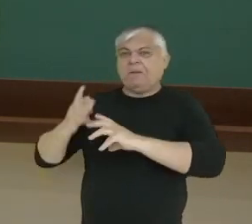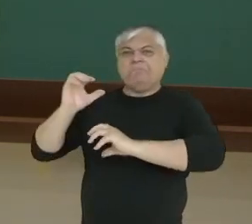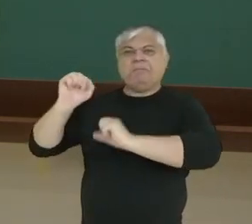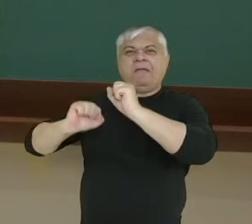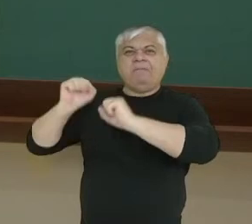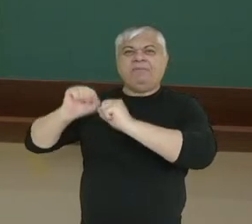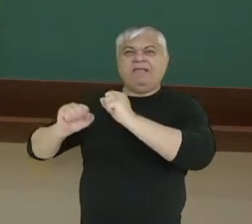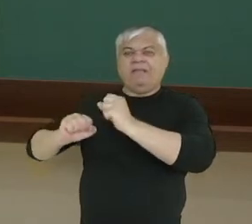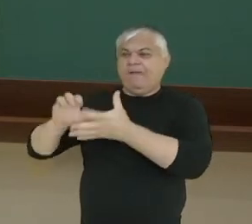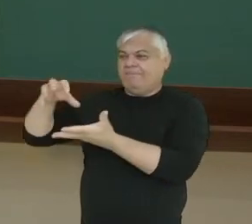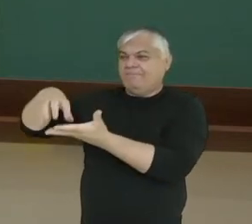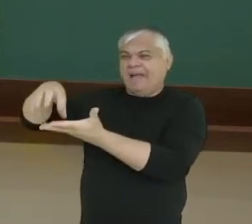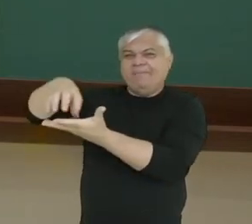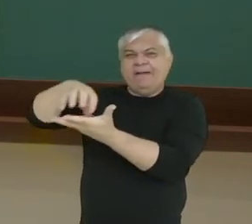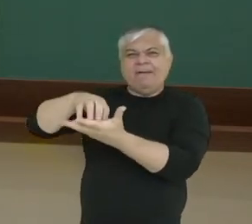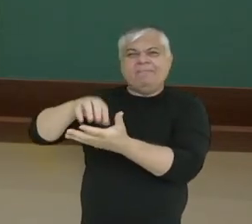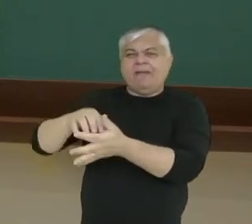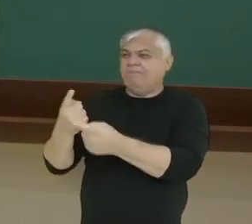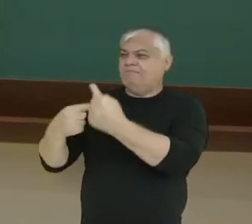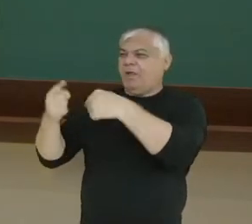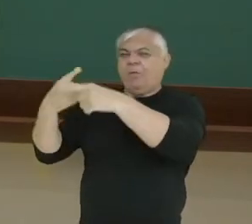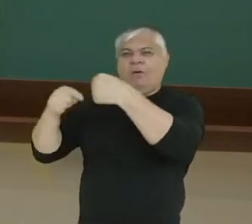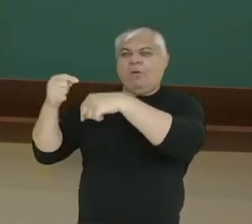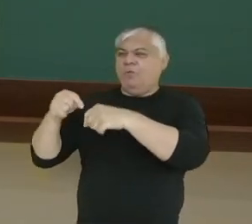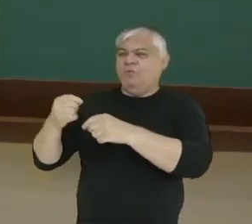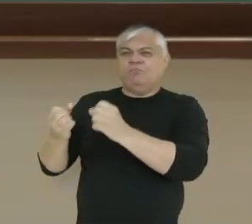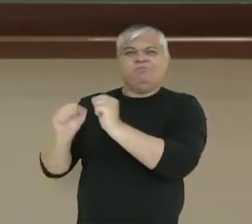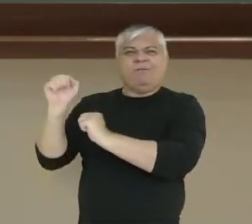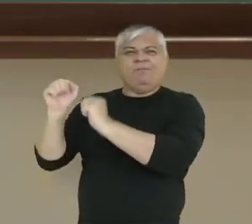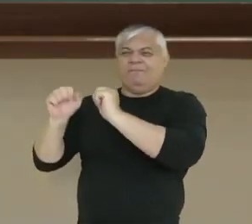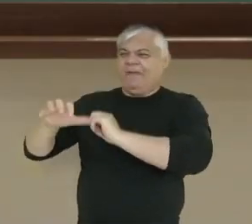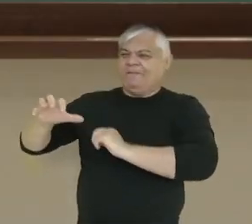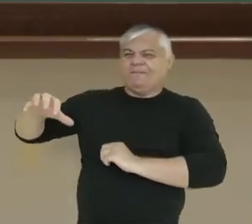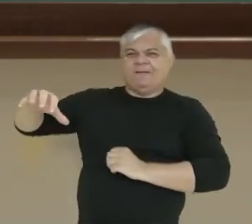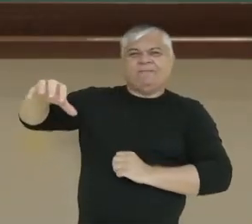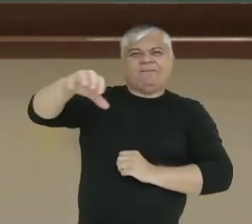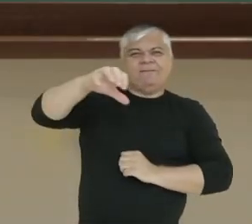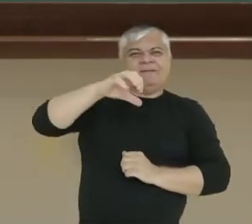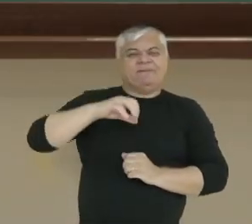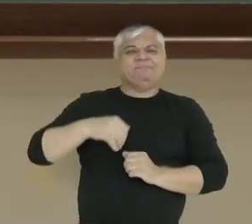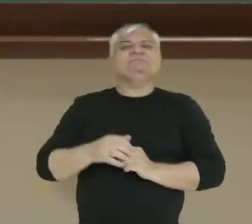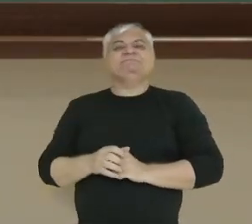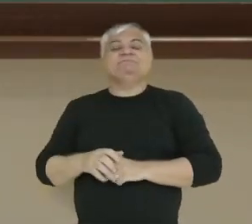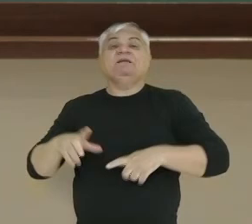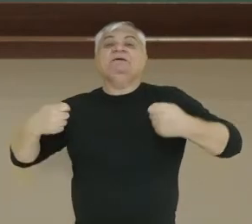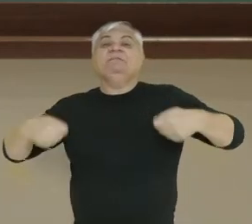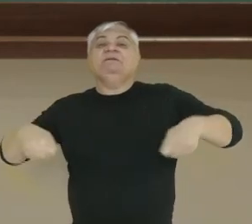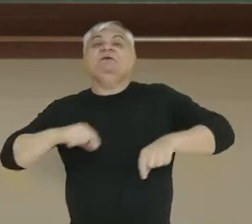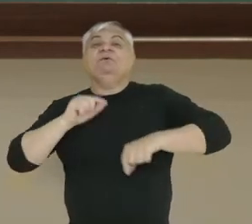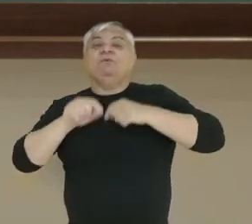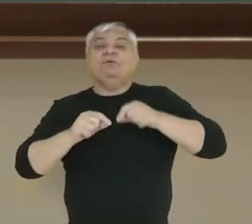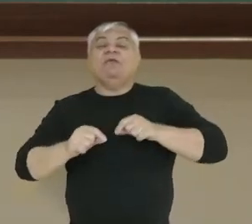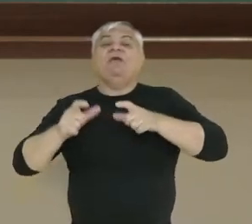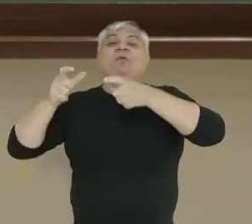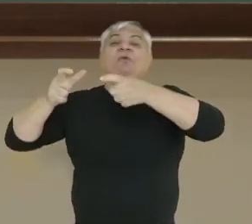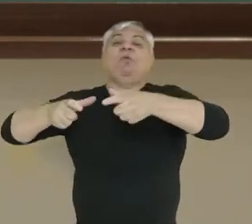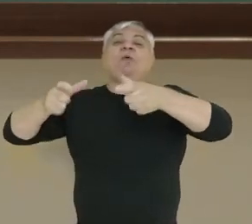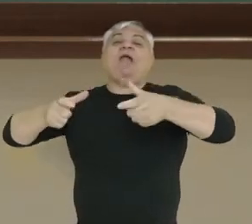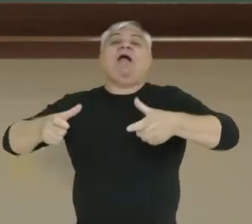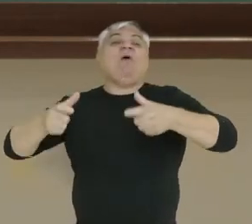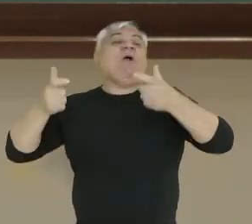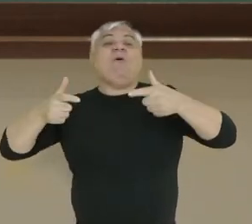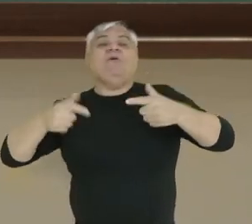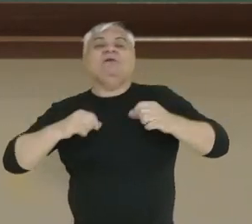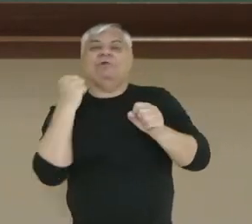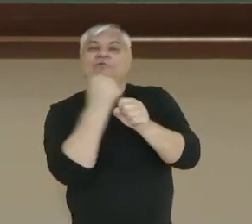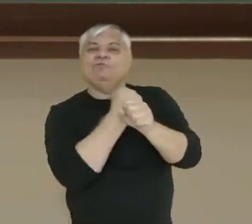industrialização, que vão acabar gerando a necessidade de busca por mais locais onde